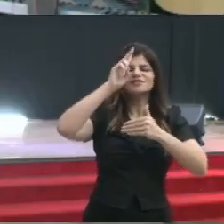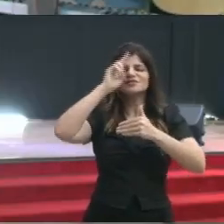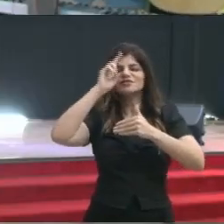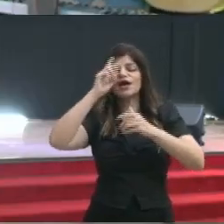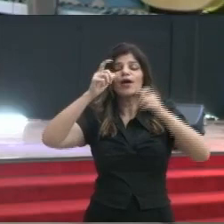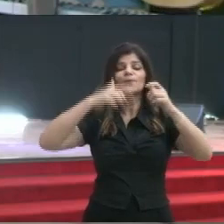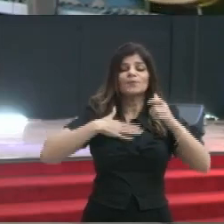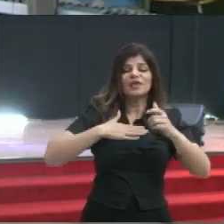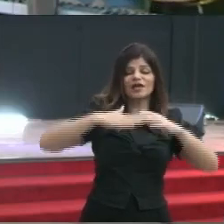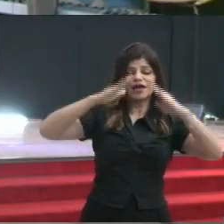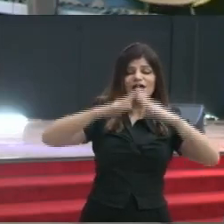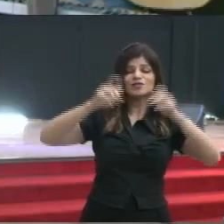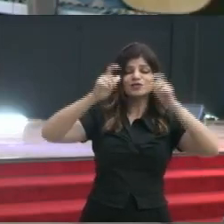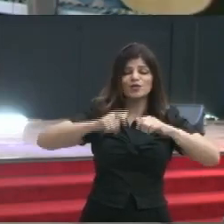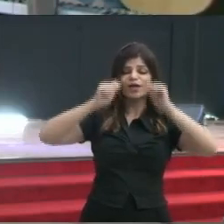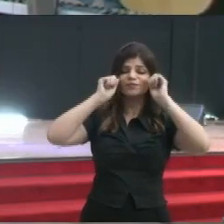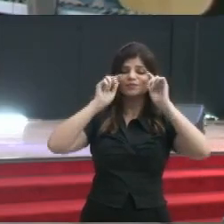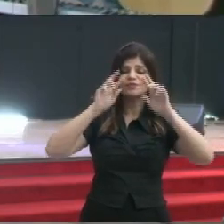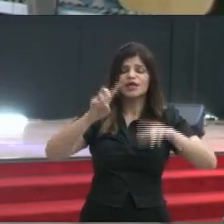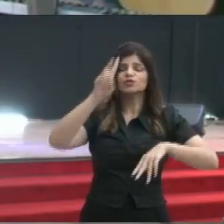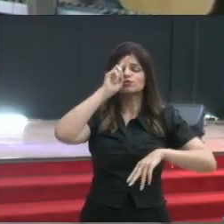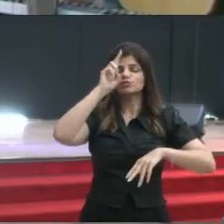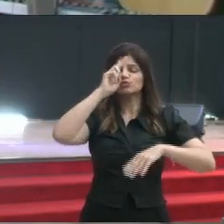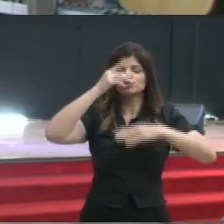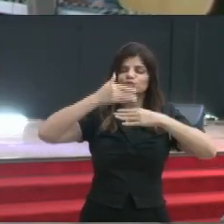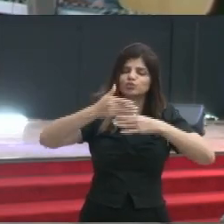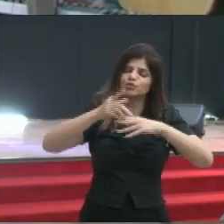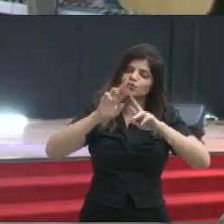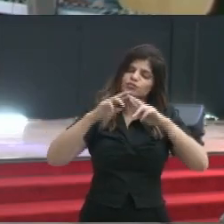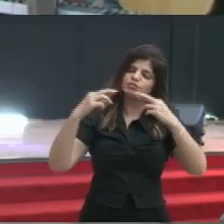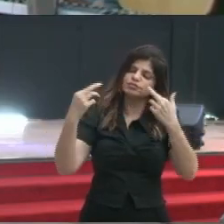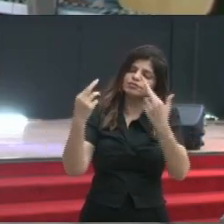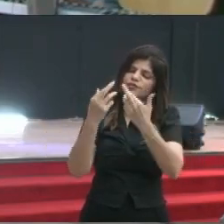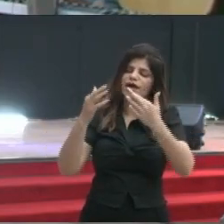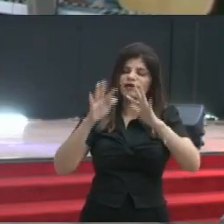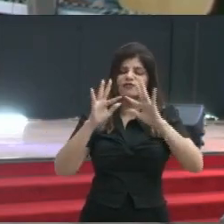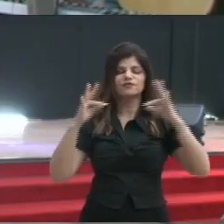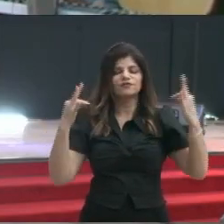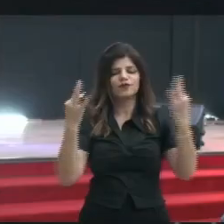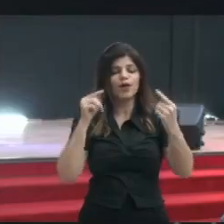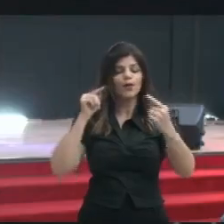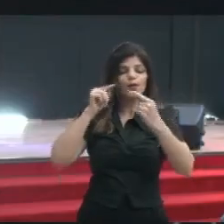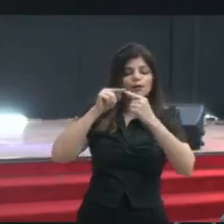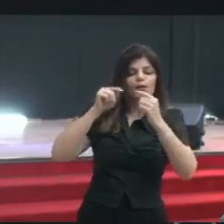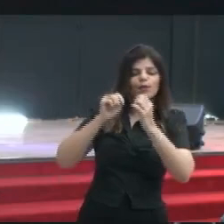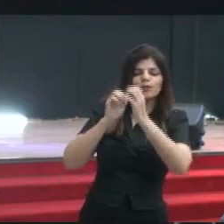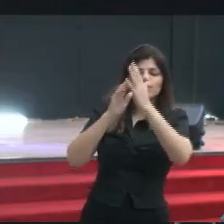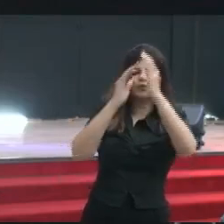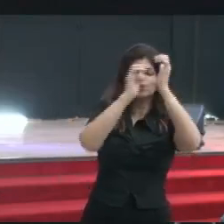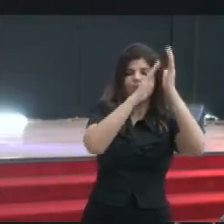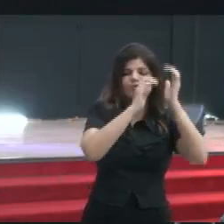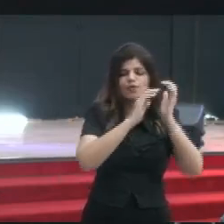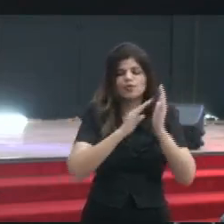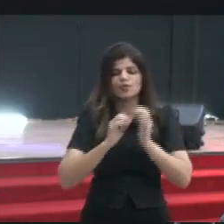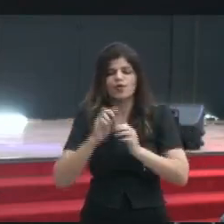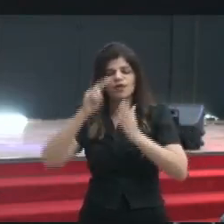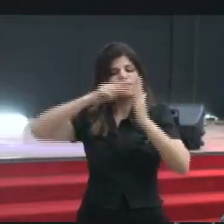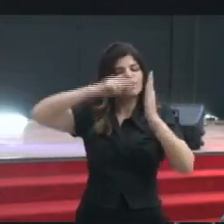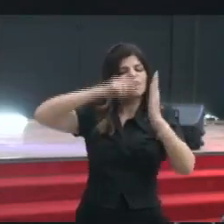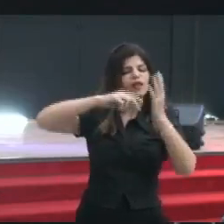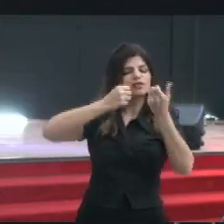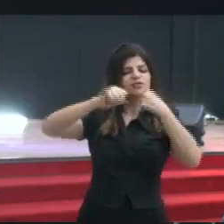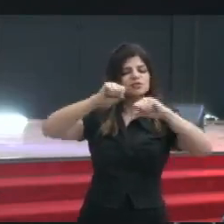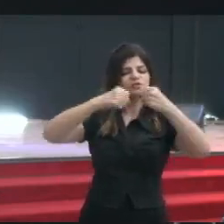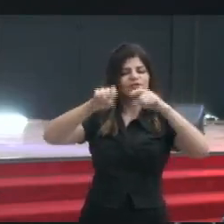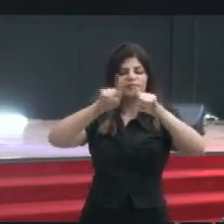Toda segunda-feira, Senhor, nós vamos reunir a família para cantar um hino, ler um salmo e fazer uma